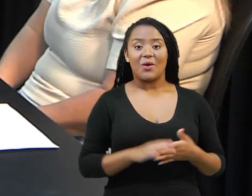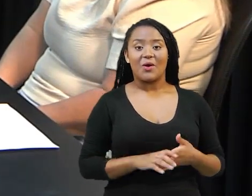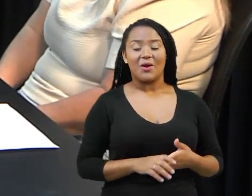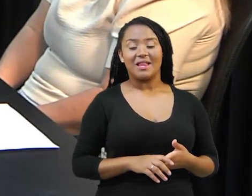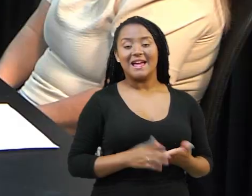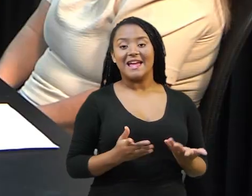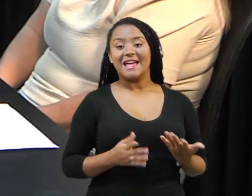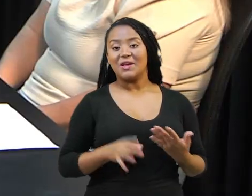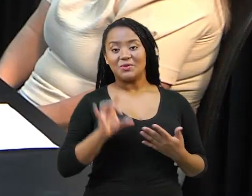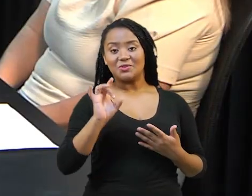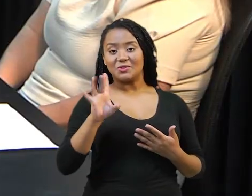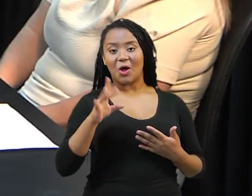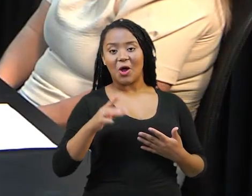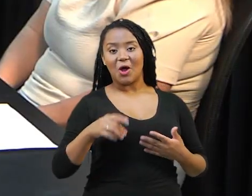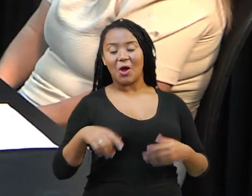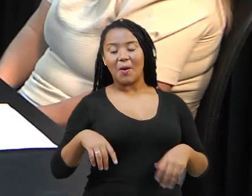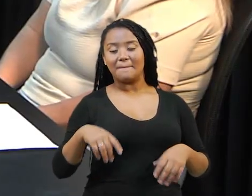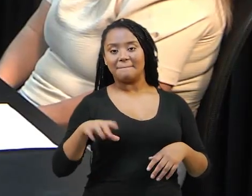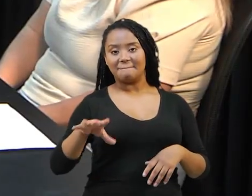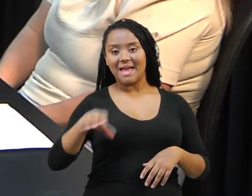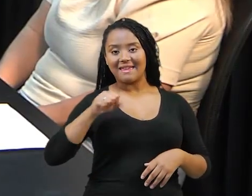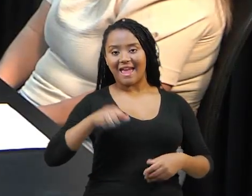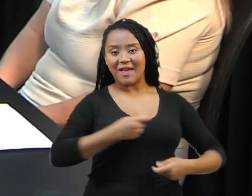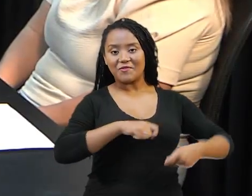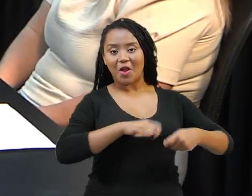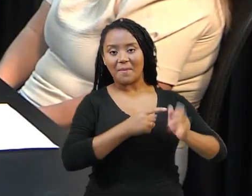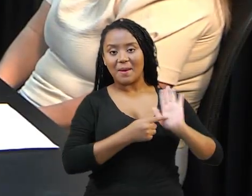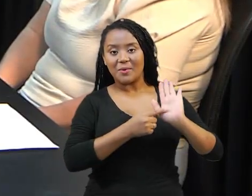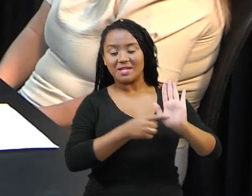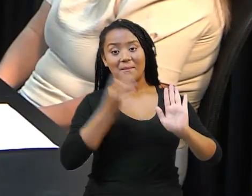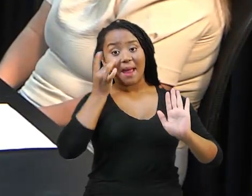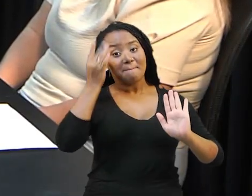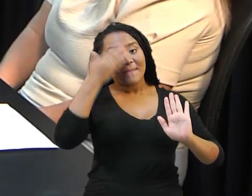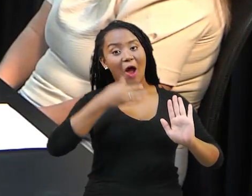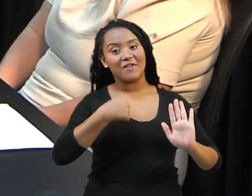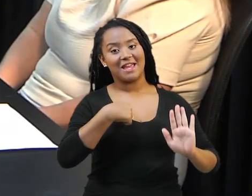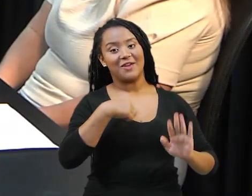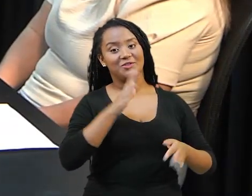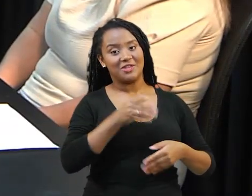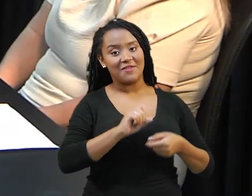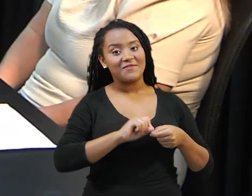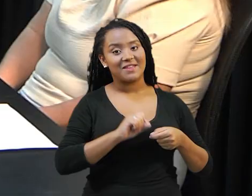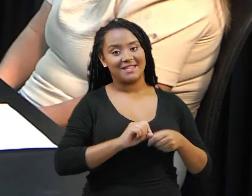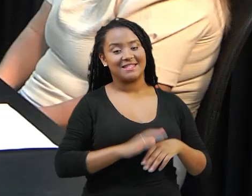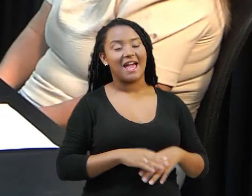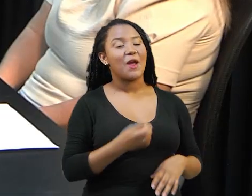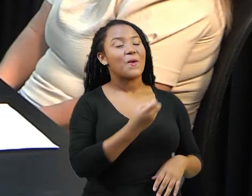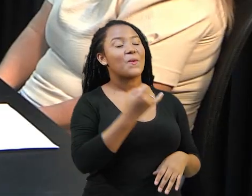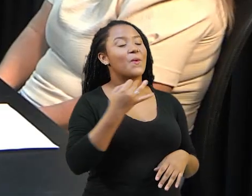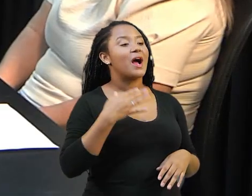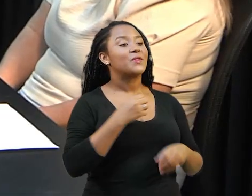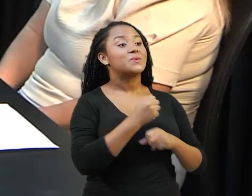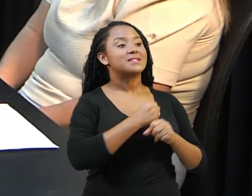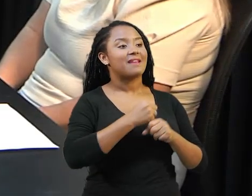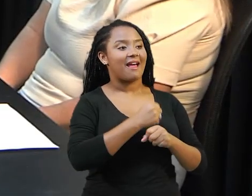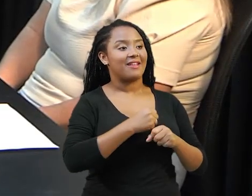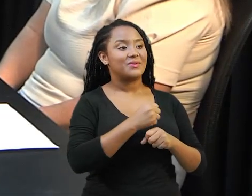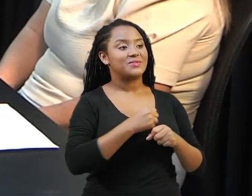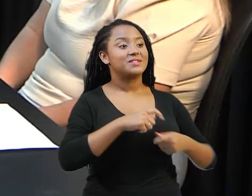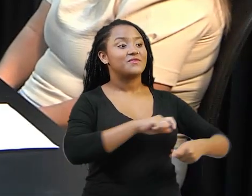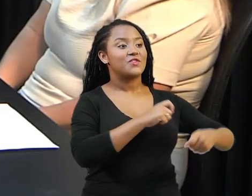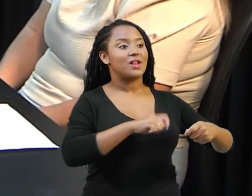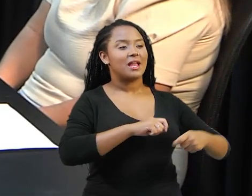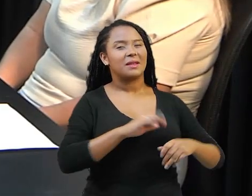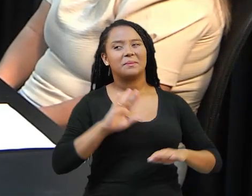prova. Eu trouxe a prova. Quantos anos de conservatório, professor? Foram quase 2 décadas. E